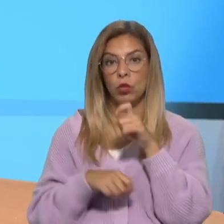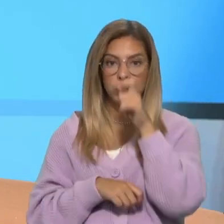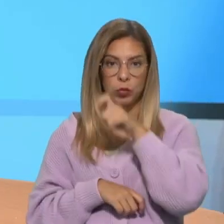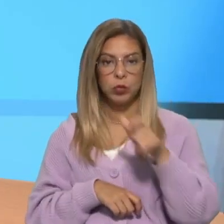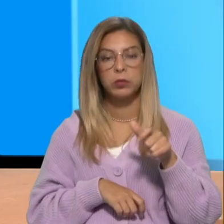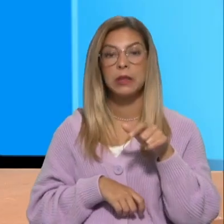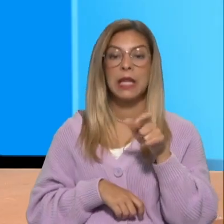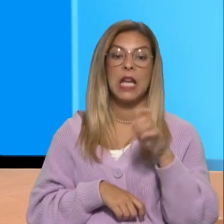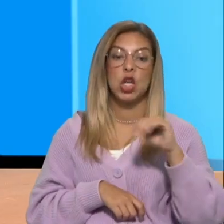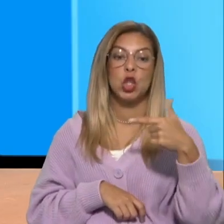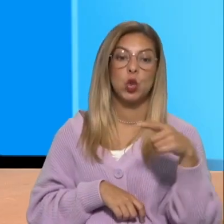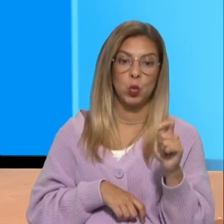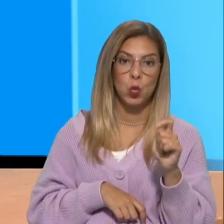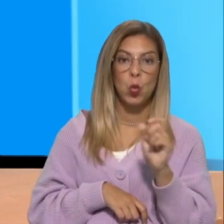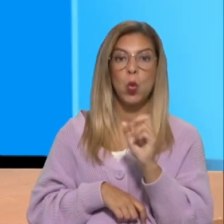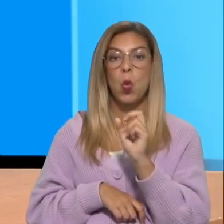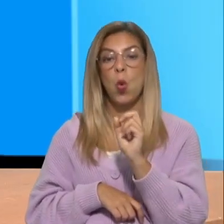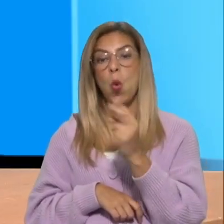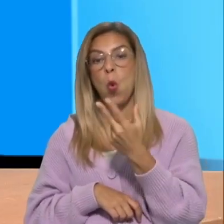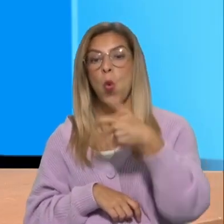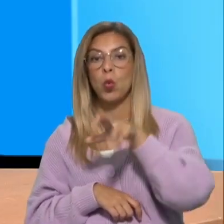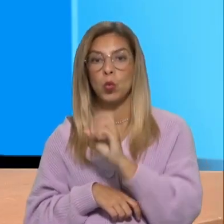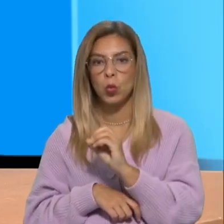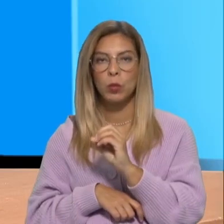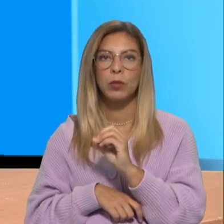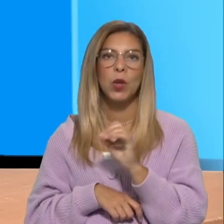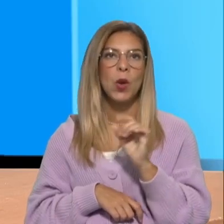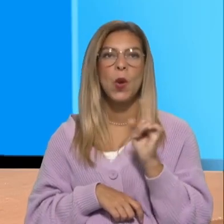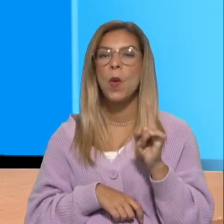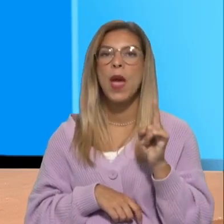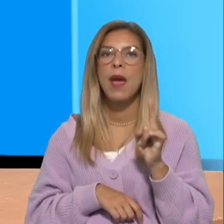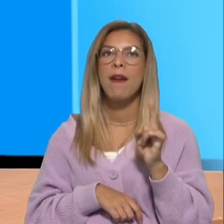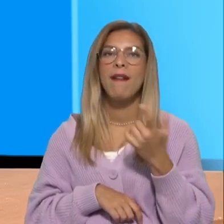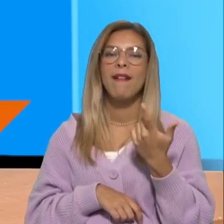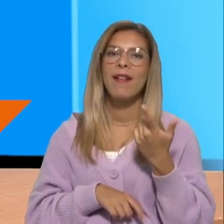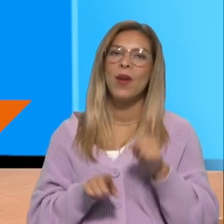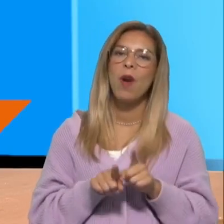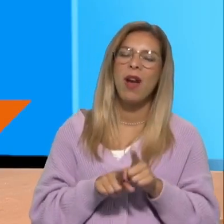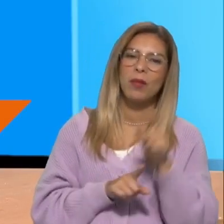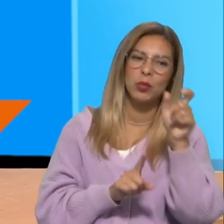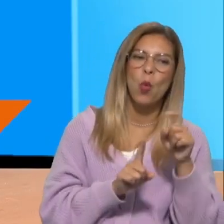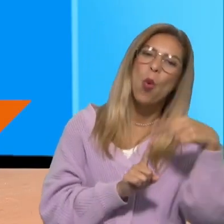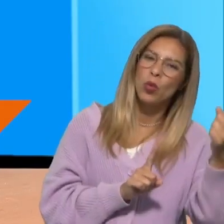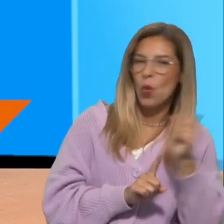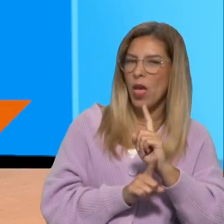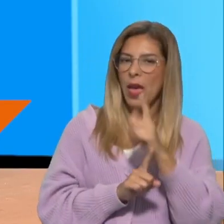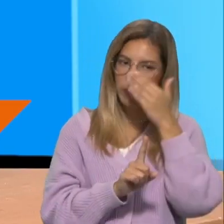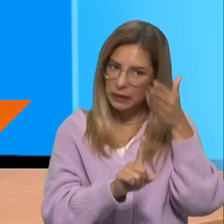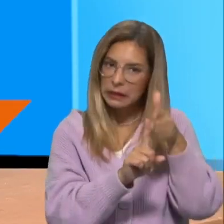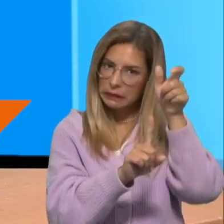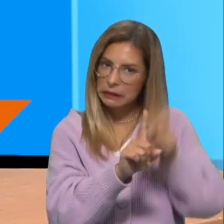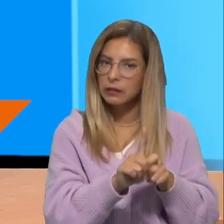Outro. Não é este outro, é este outro. Porquê? Boa tarde, Paulo. Obrigada